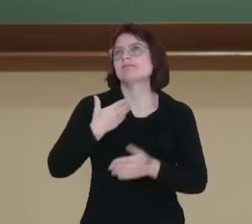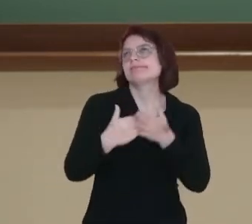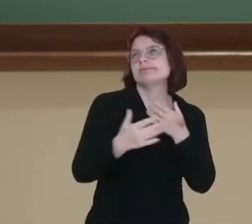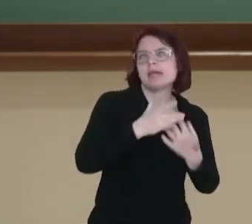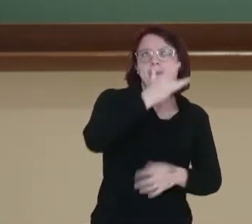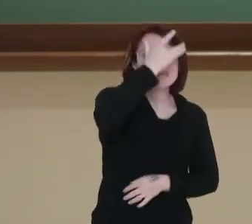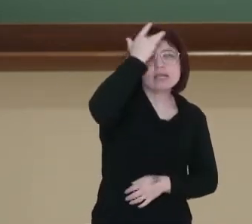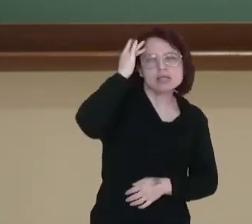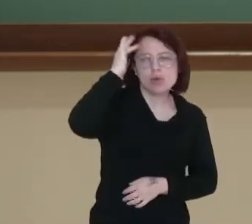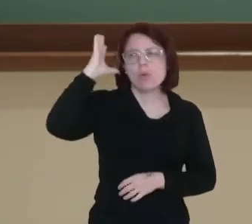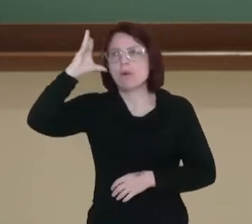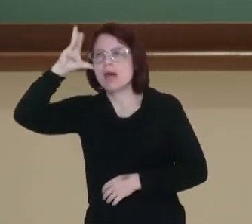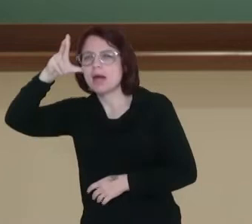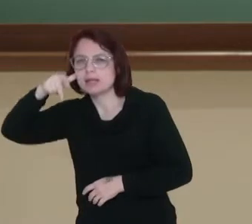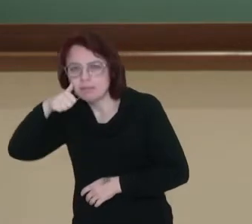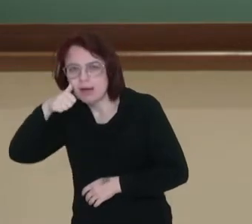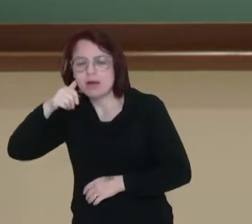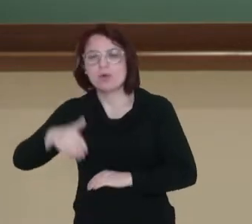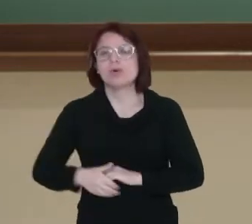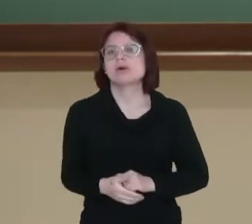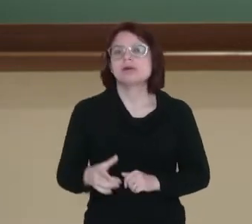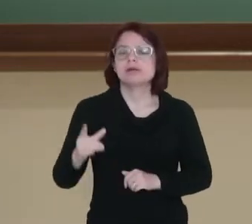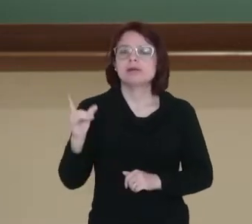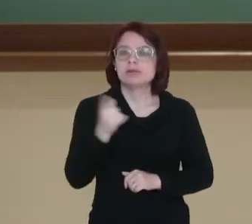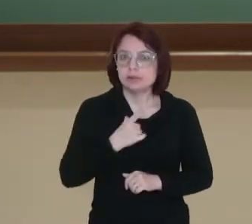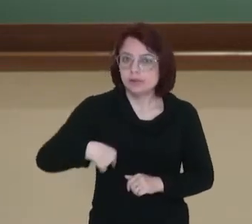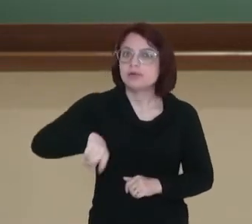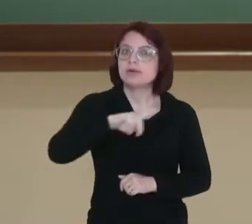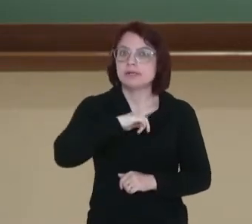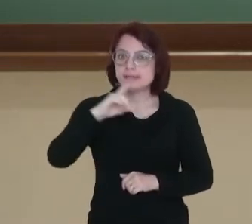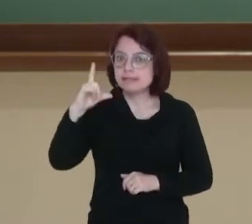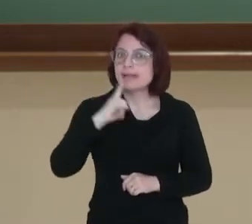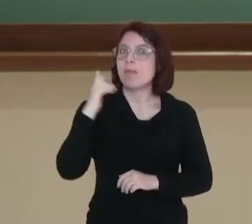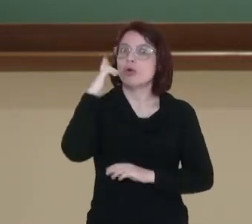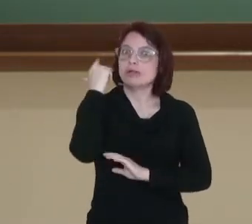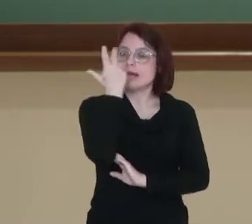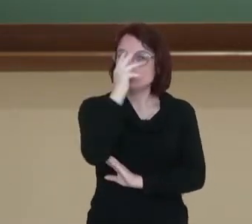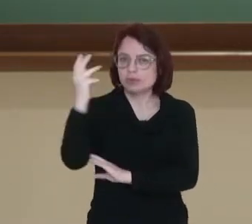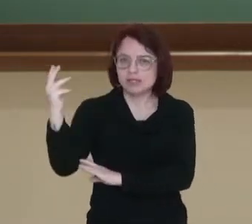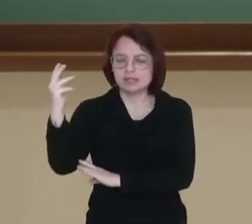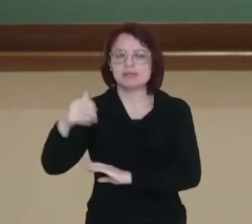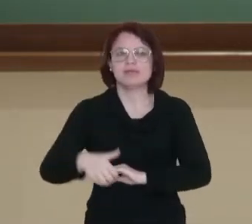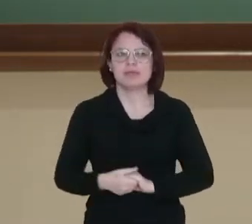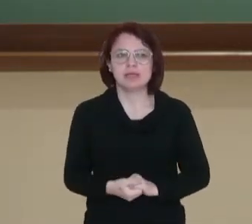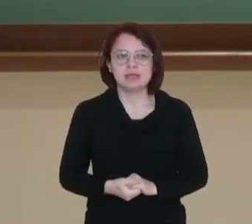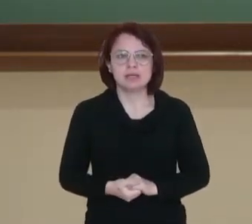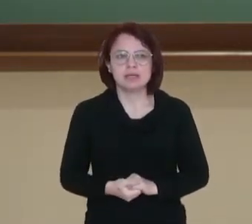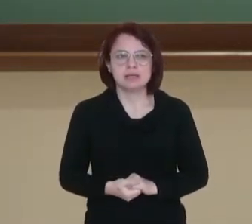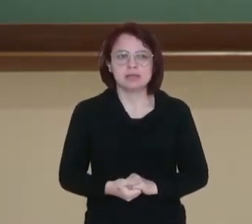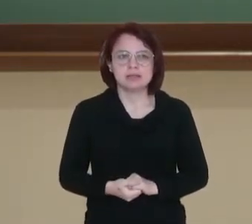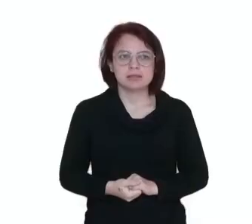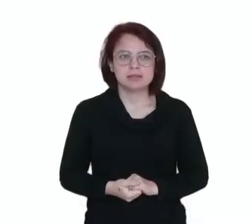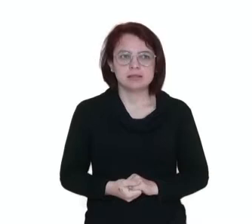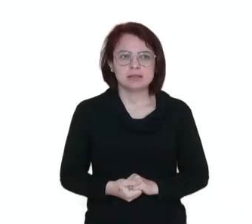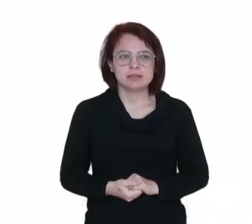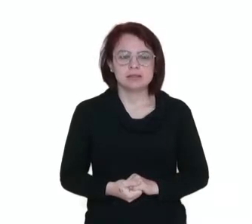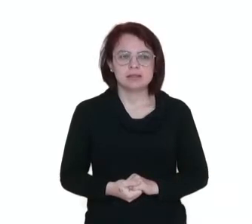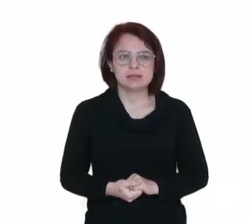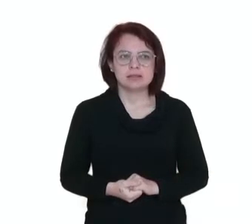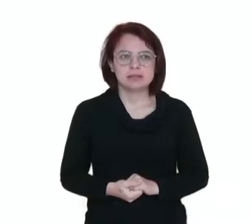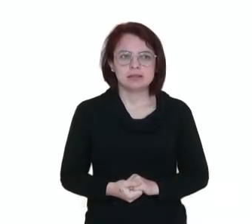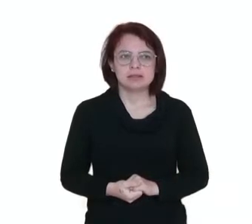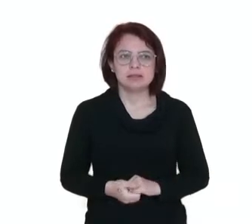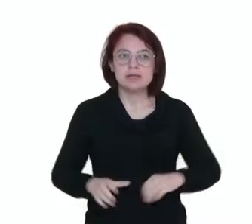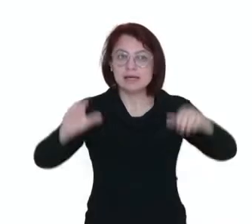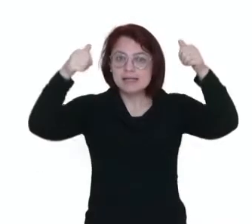os animaizinhos, temos lá a natureza, a vegetação, tudo isso, certo? O